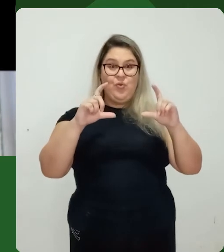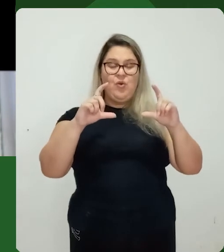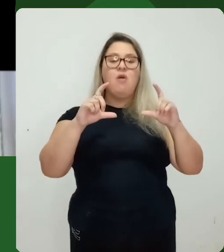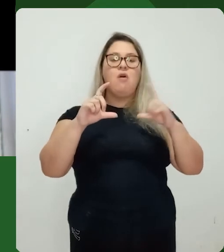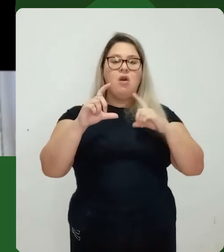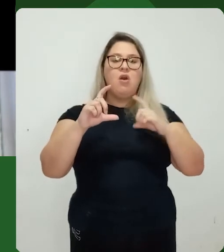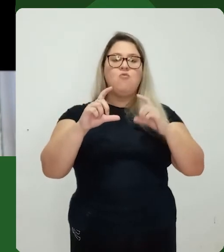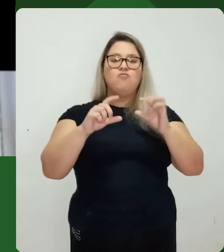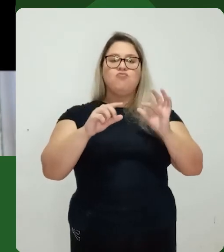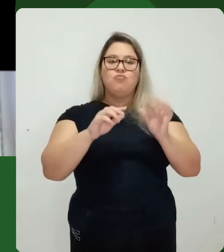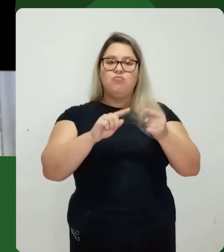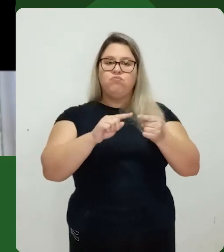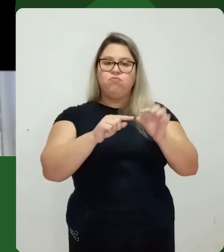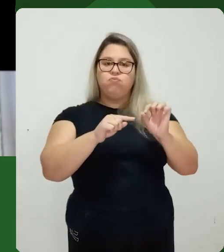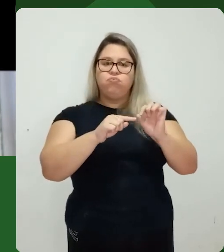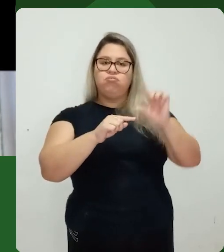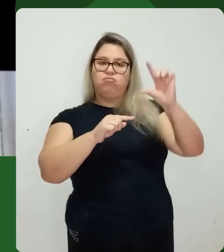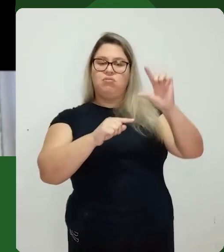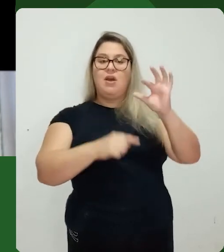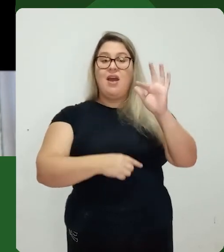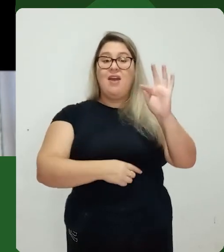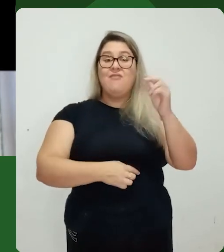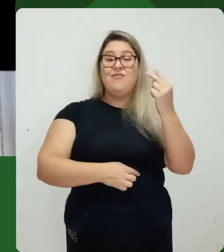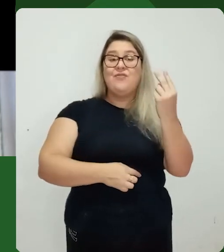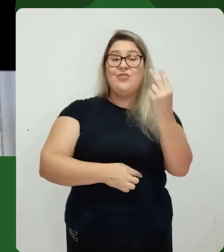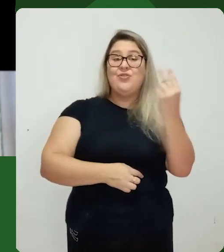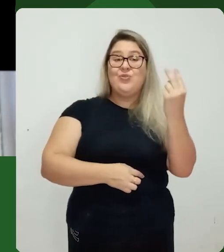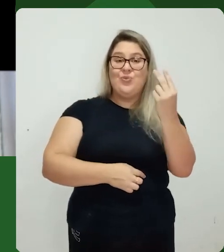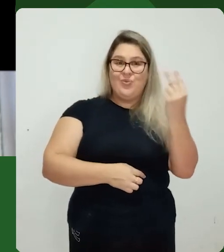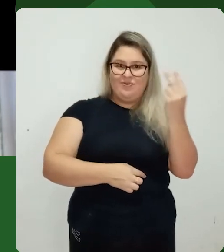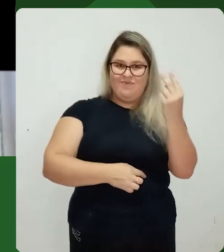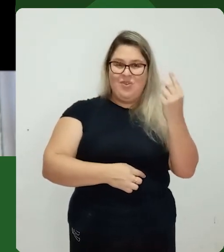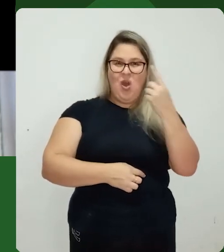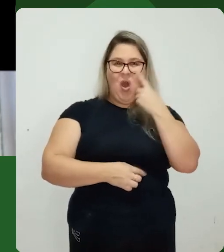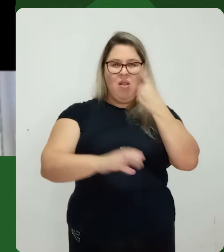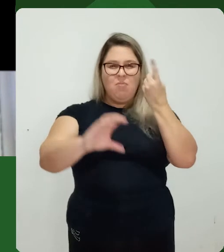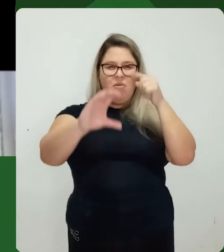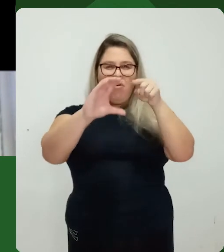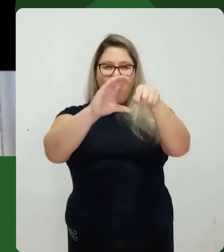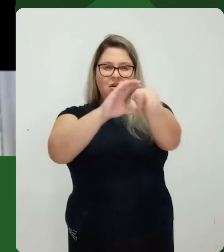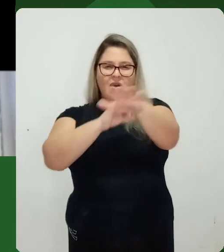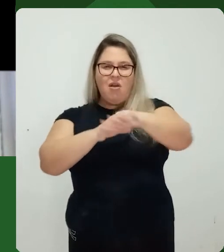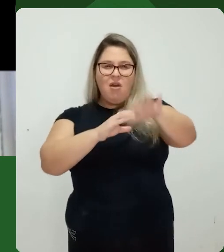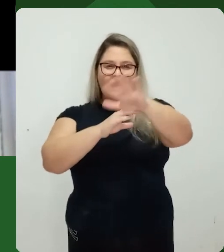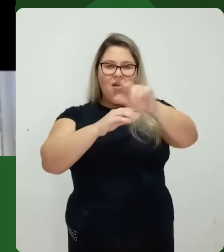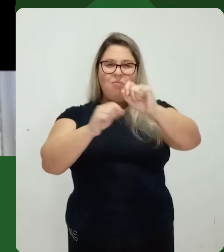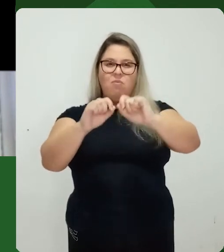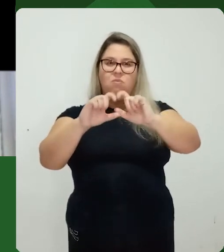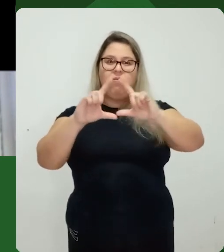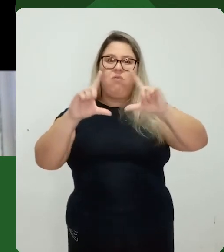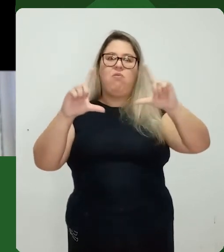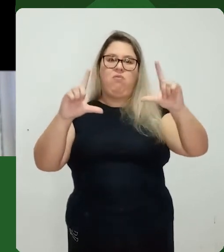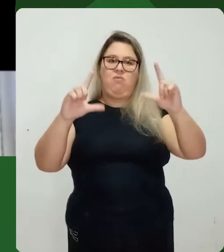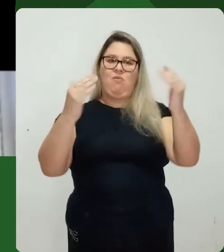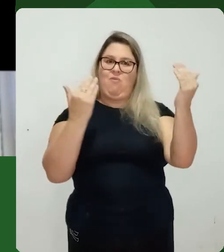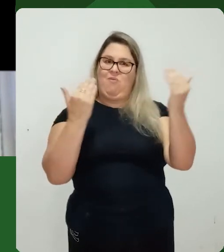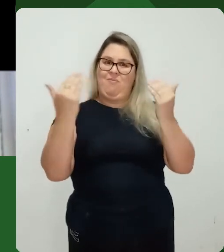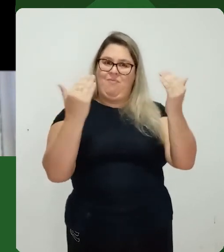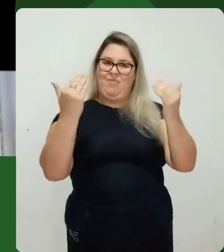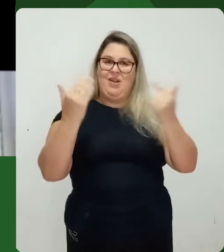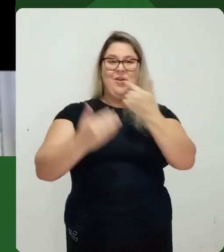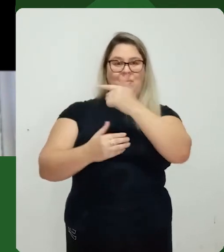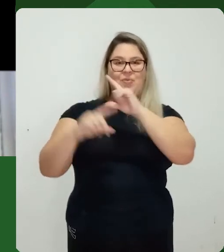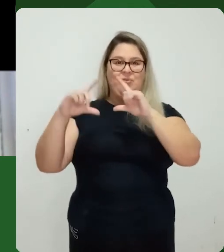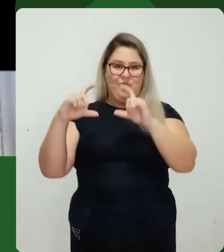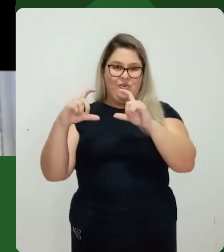vez vai desfocando mais. Nessa outra, eu fechei, ele está agora em f22. Percebam como o foco, como a profundidade